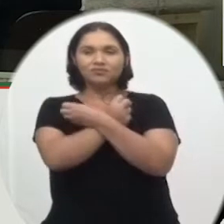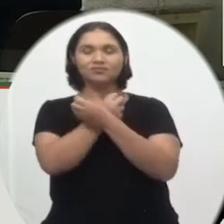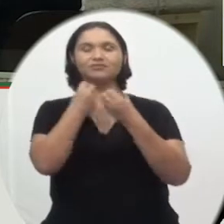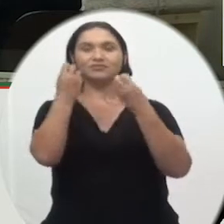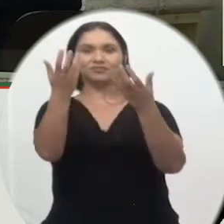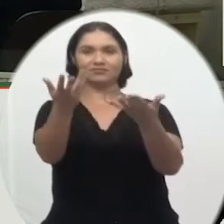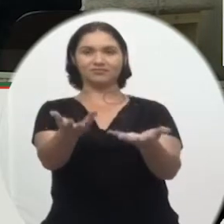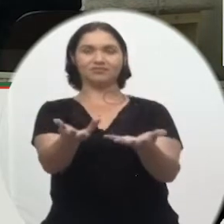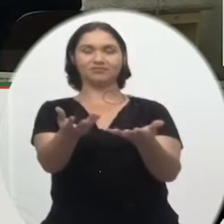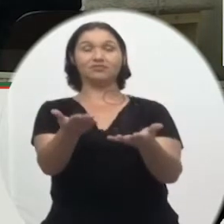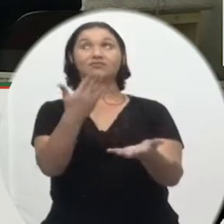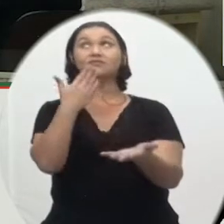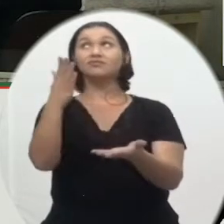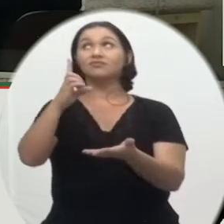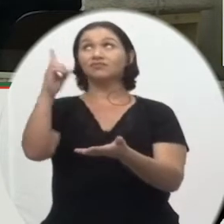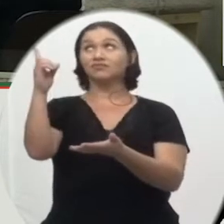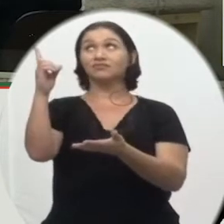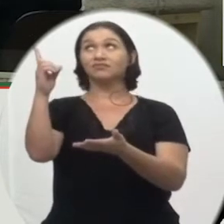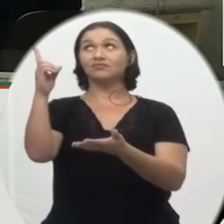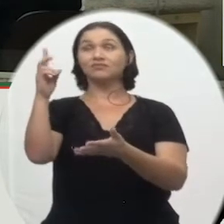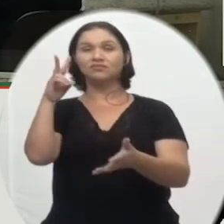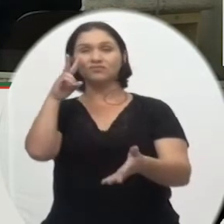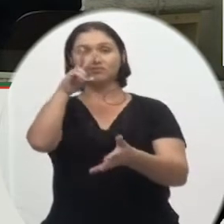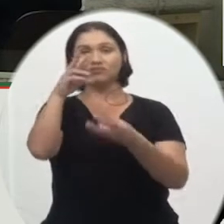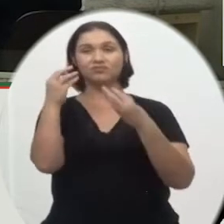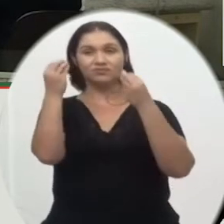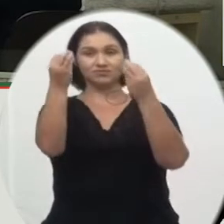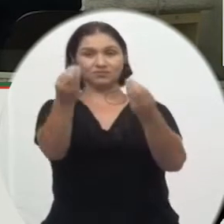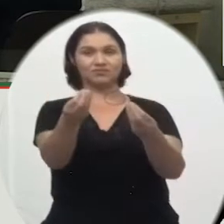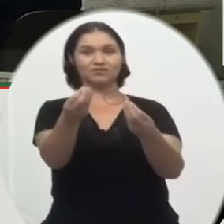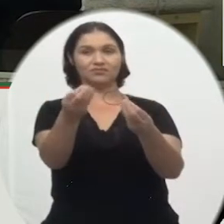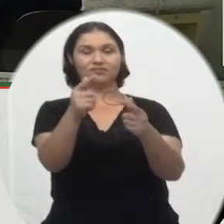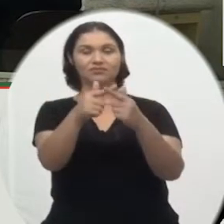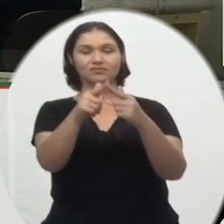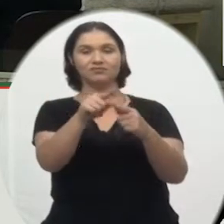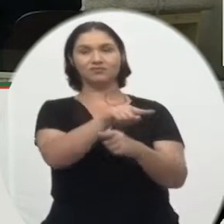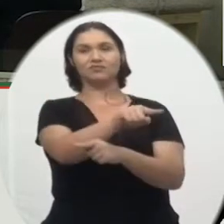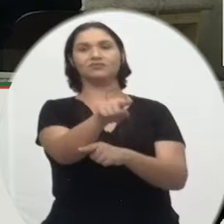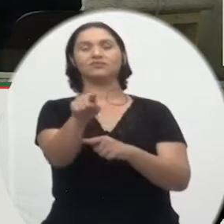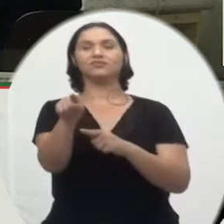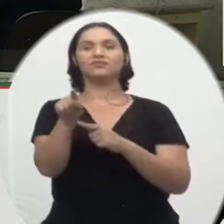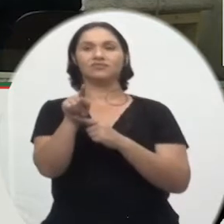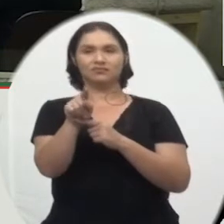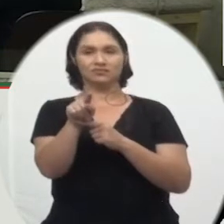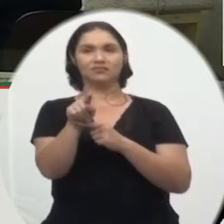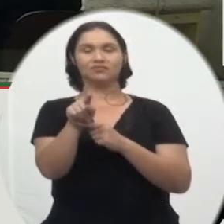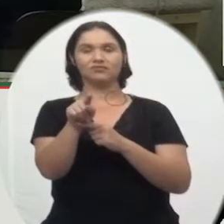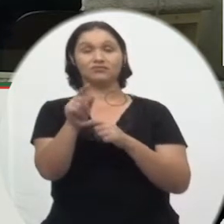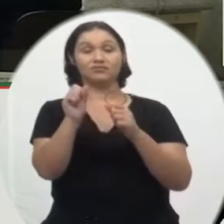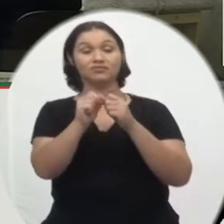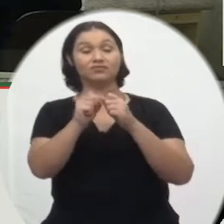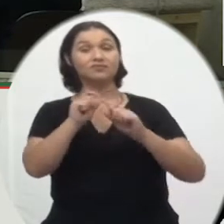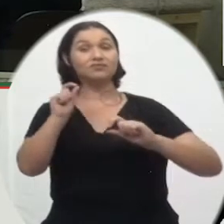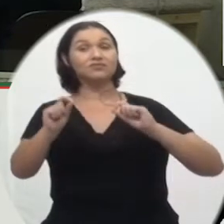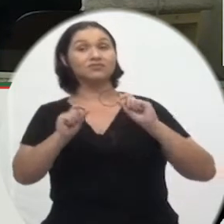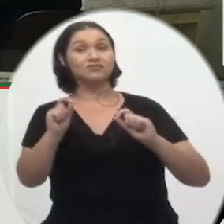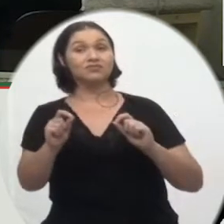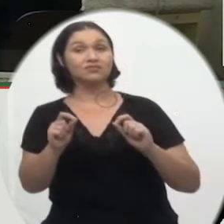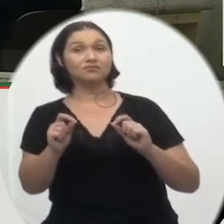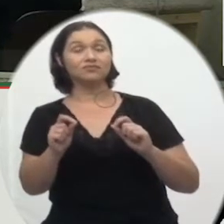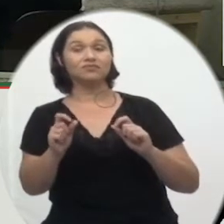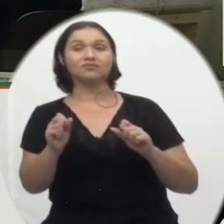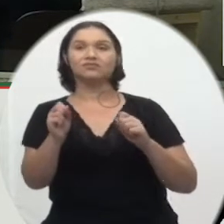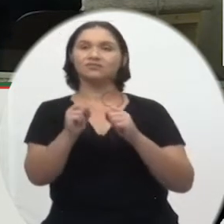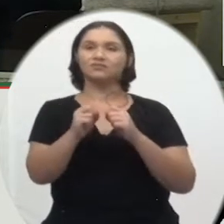e peço que Deus sempre dê força a vocês, porque vocês... é que tocam as causas